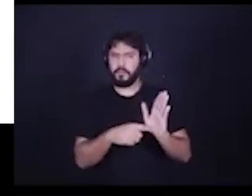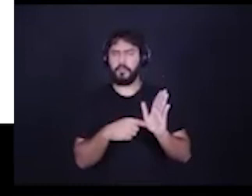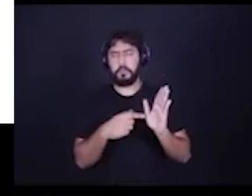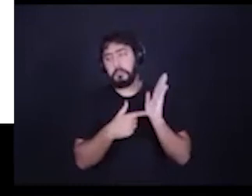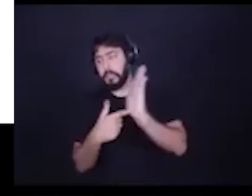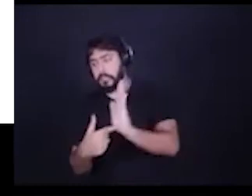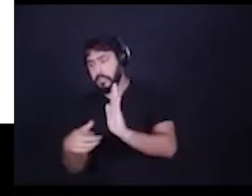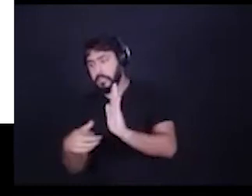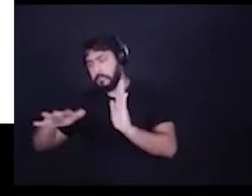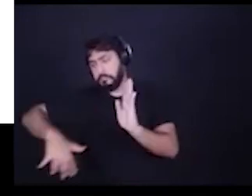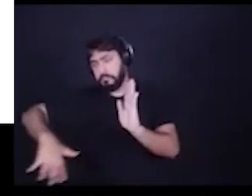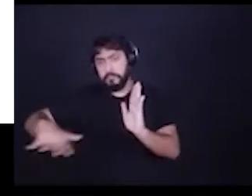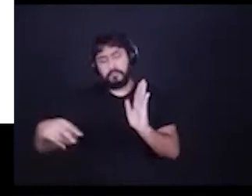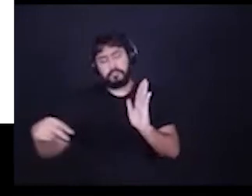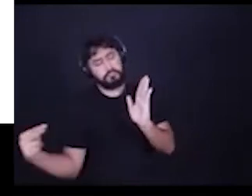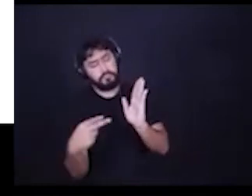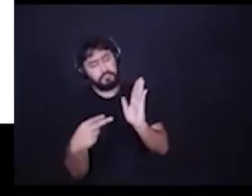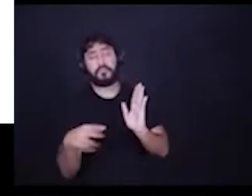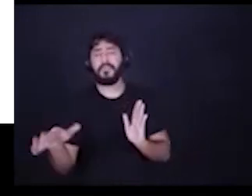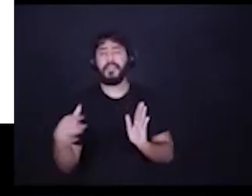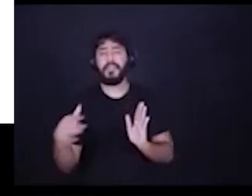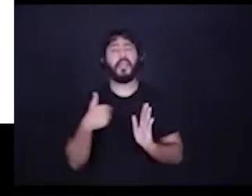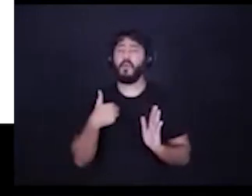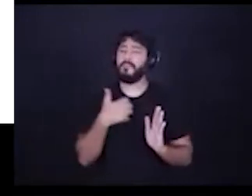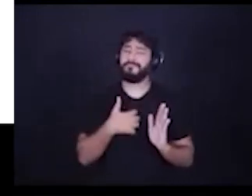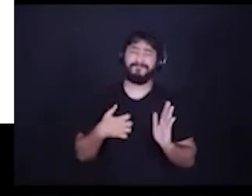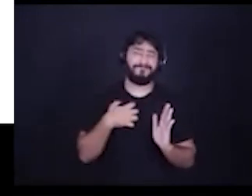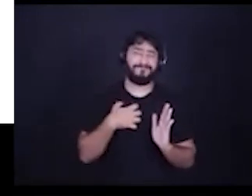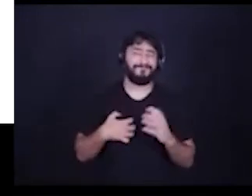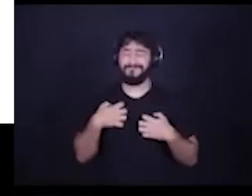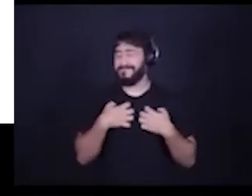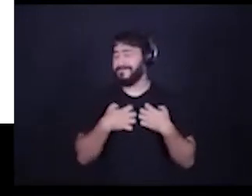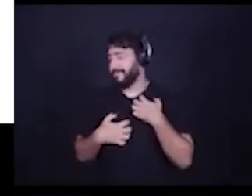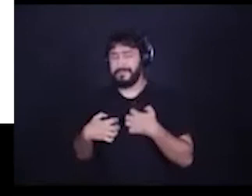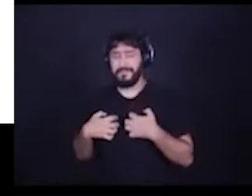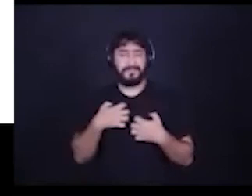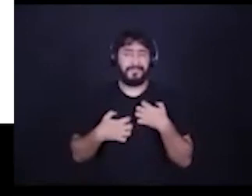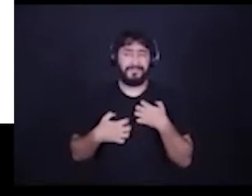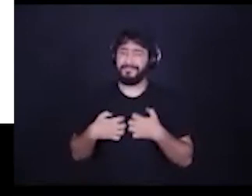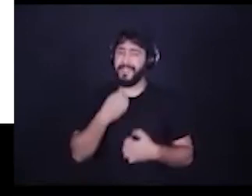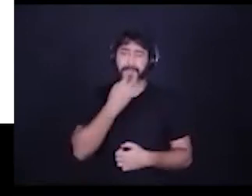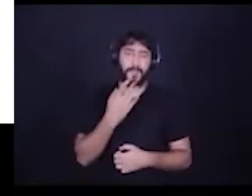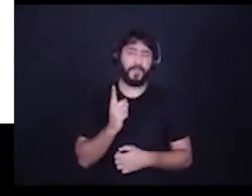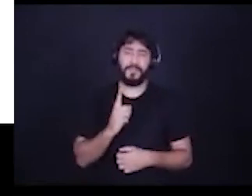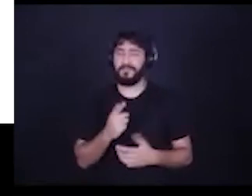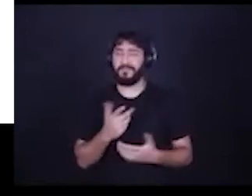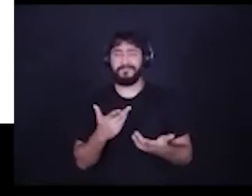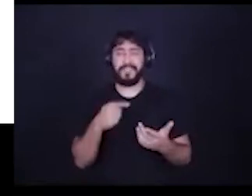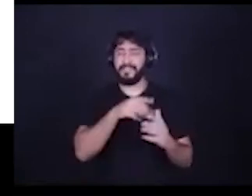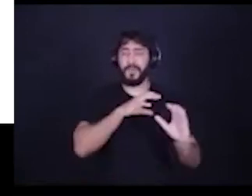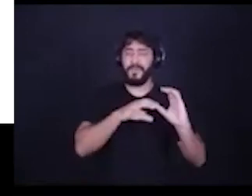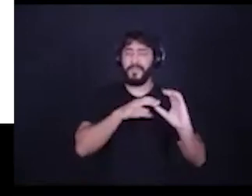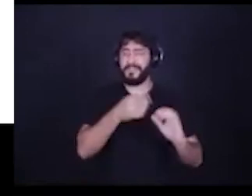tendo, e eu estava muito incomodado, e eu estava sentindo que não estava fluindo, assim, que a comunicação não estava